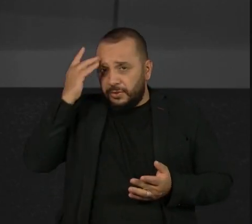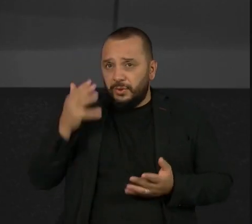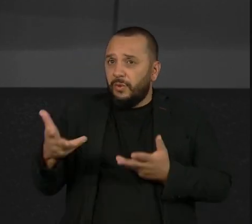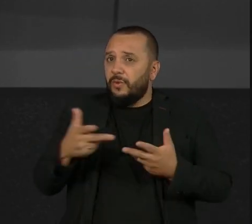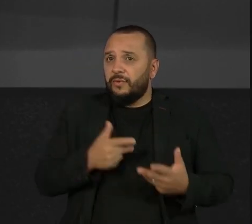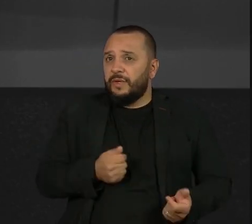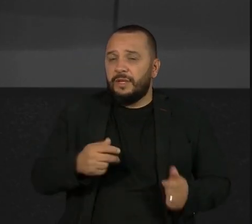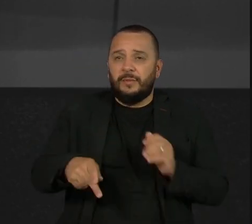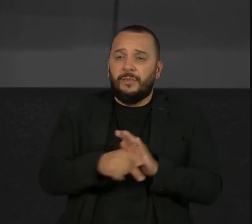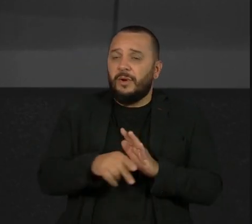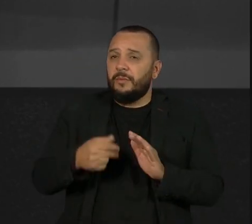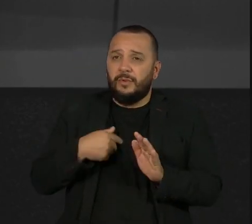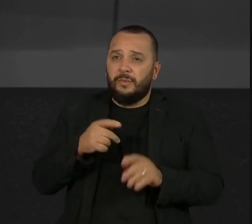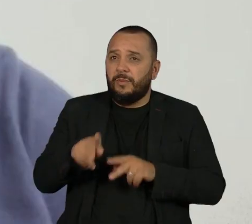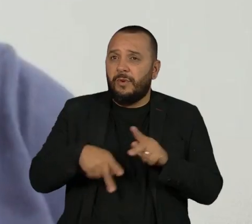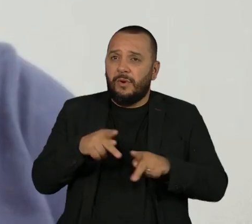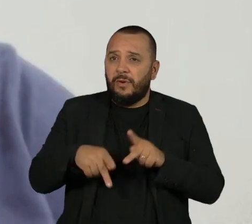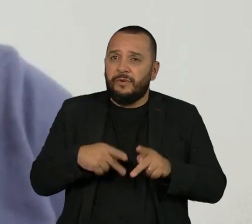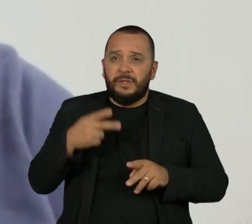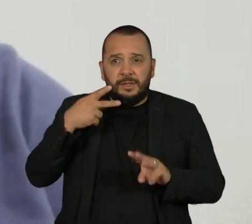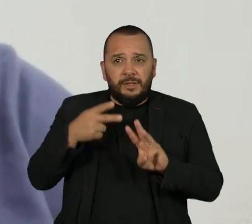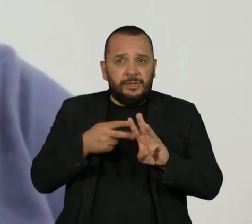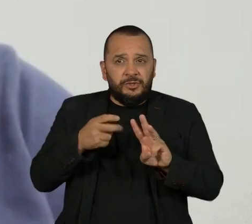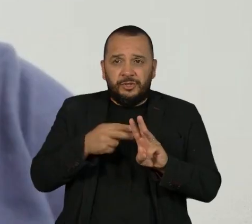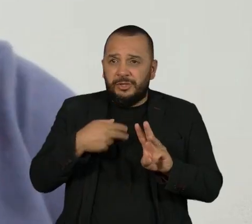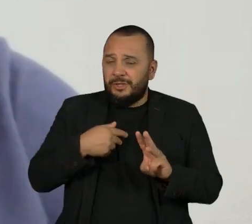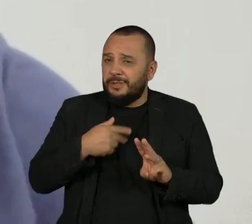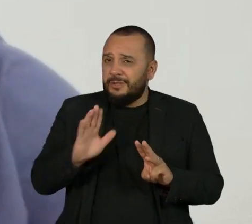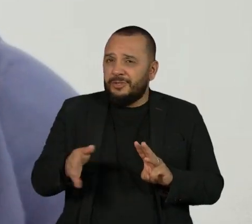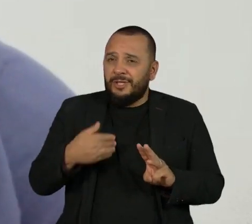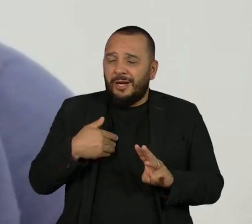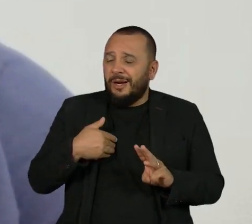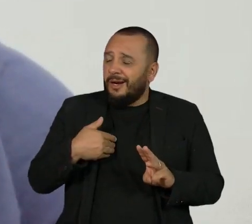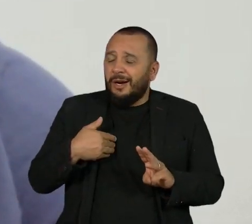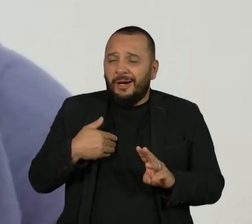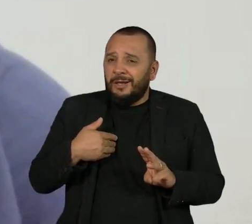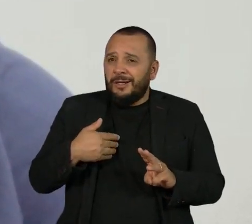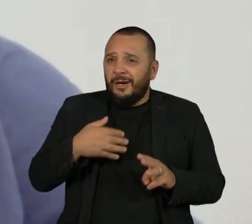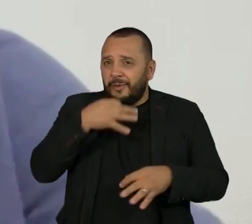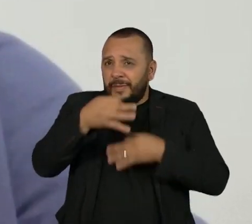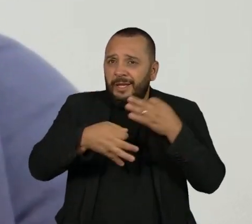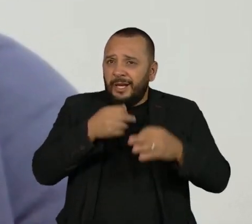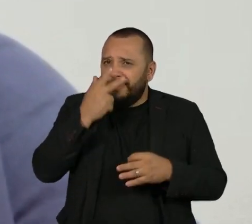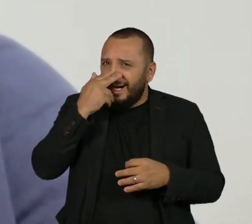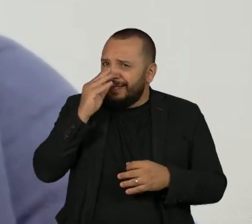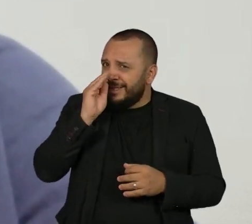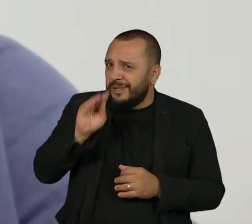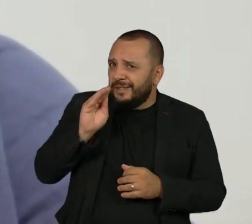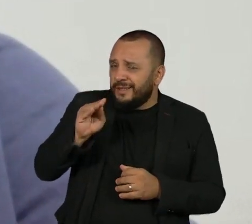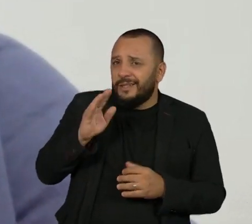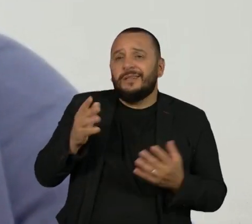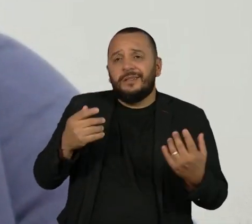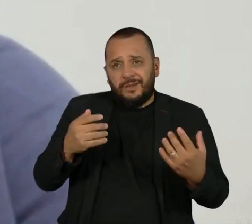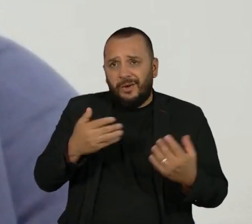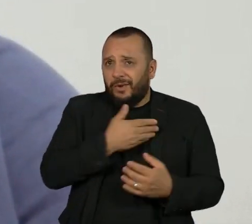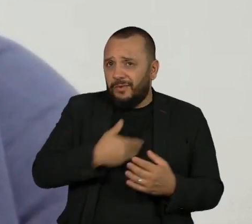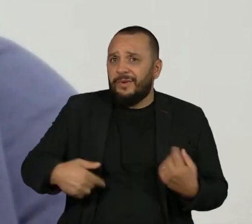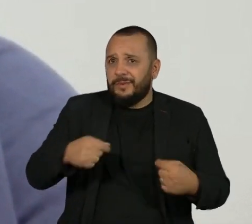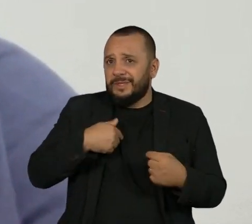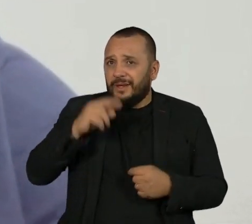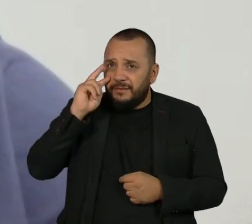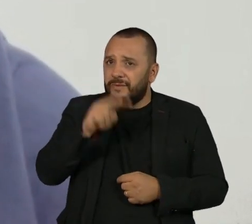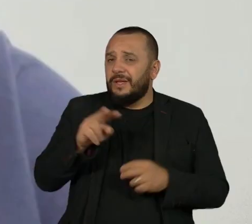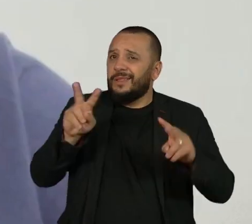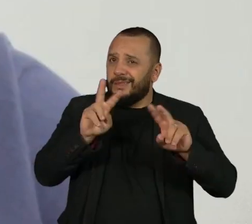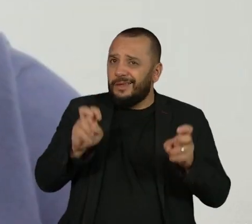tem resultado no documento final, né? Pressionar os governos para que seus negociadores possam olhar a pauta indígena, né,